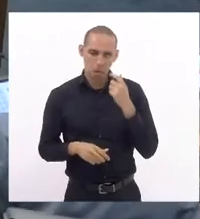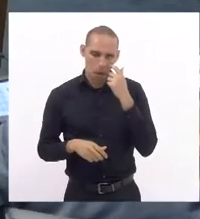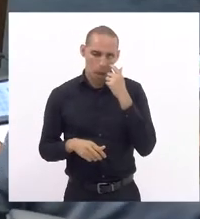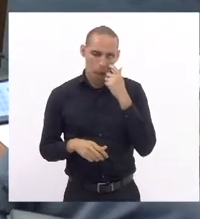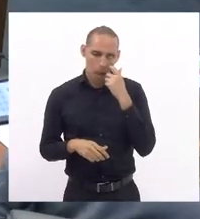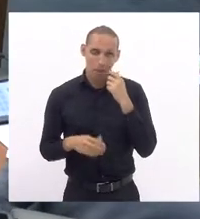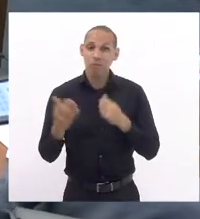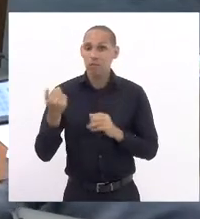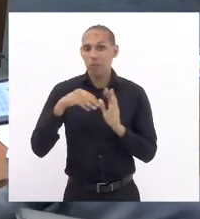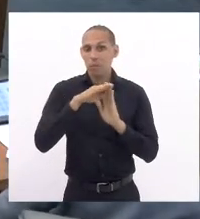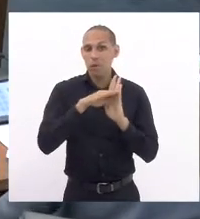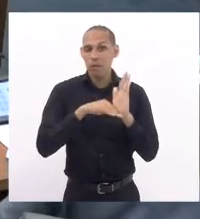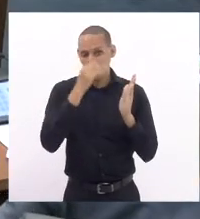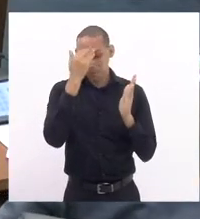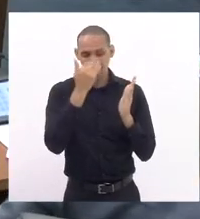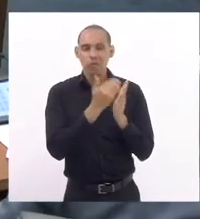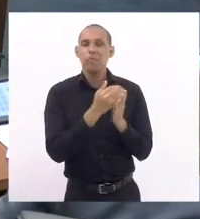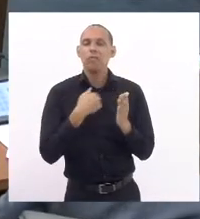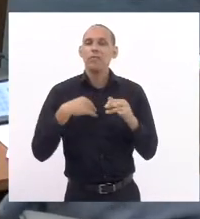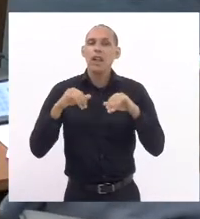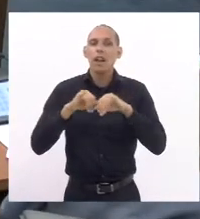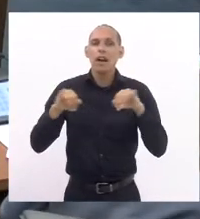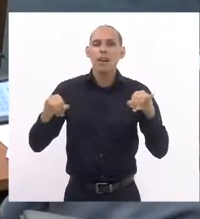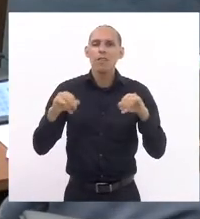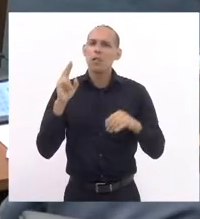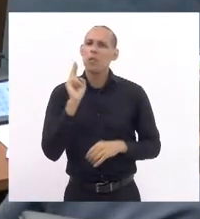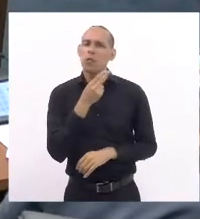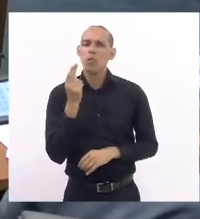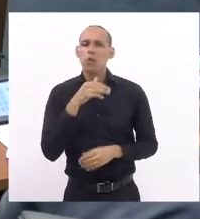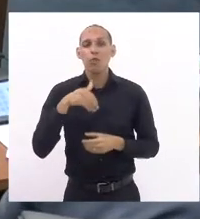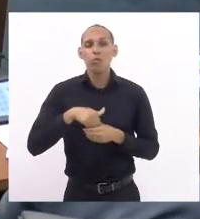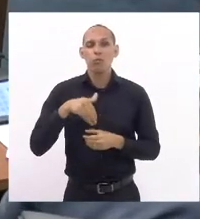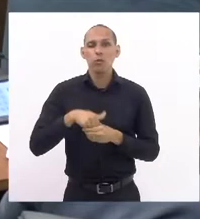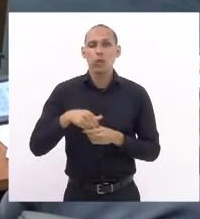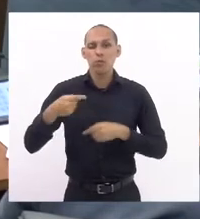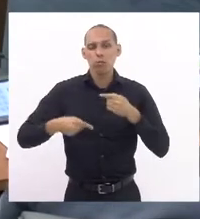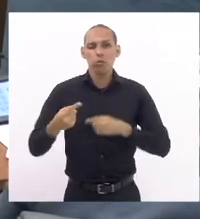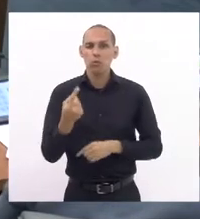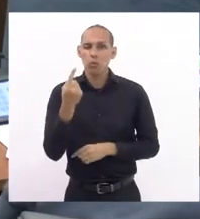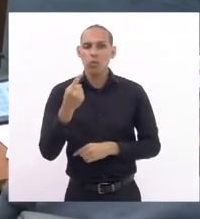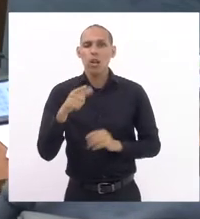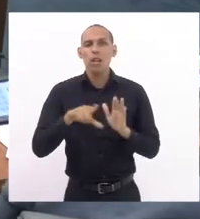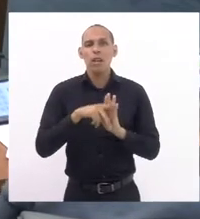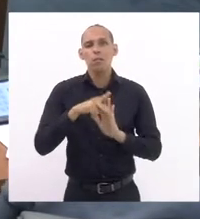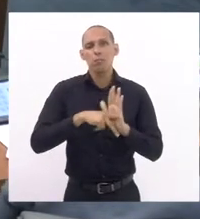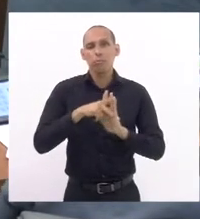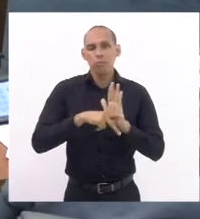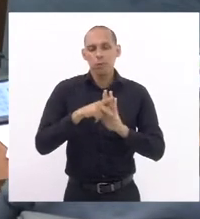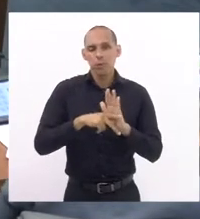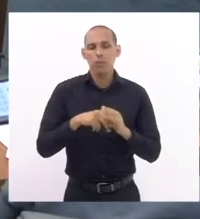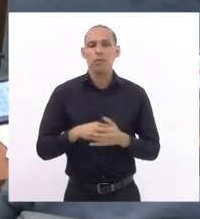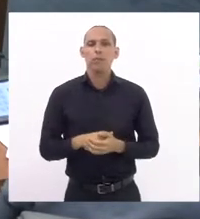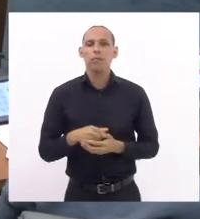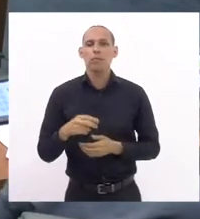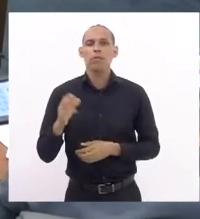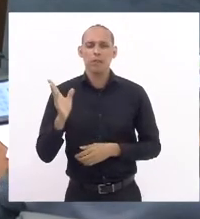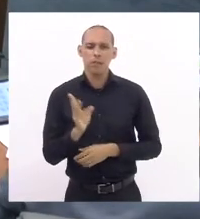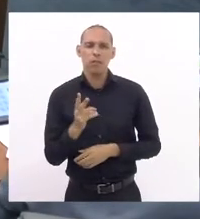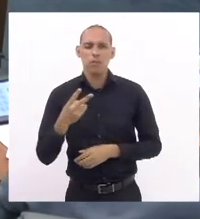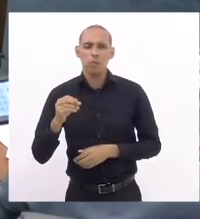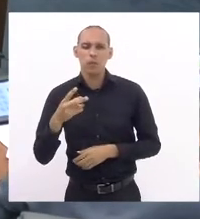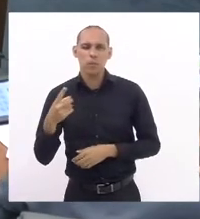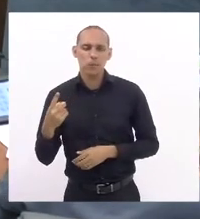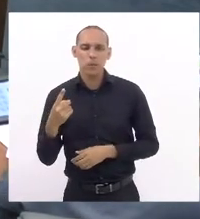Vamos à pauta. Anuncio em regime de urgência e votação em discussão única, projeto de lei 3691/21,